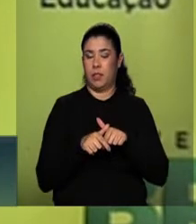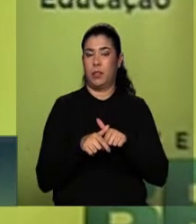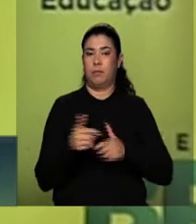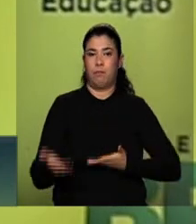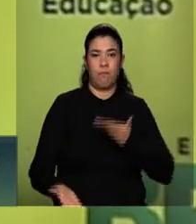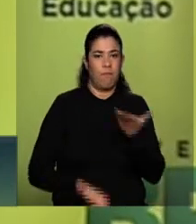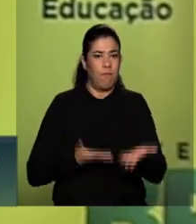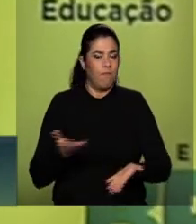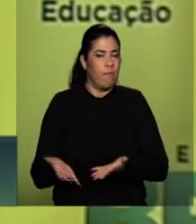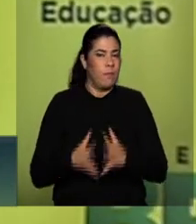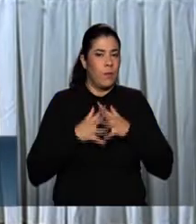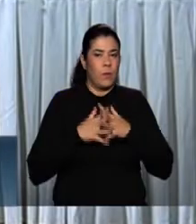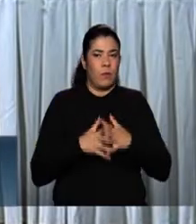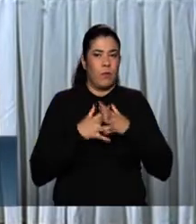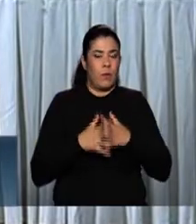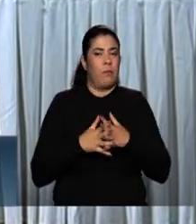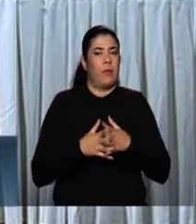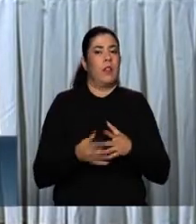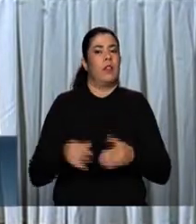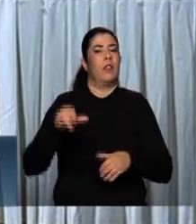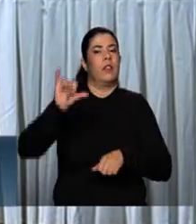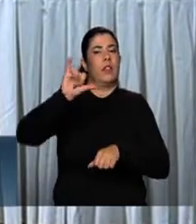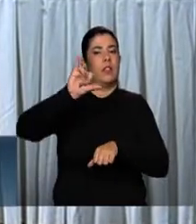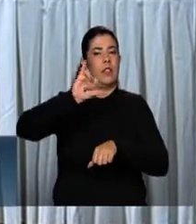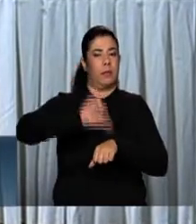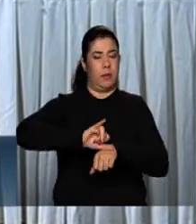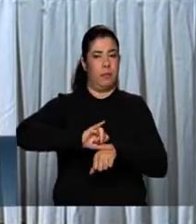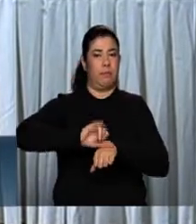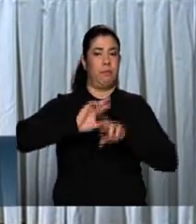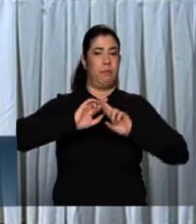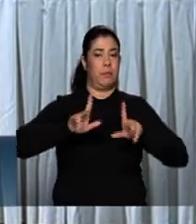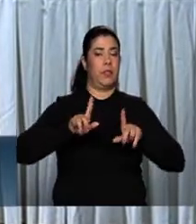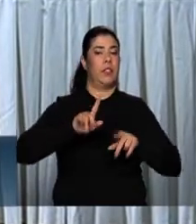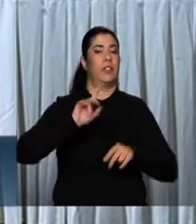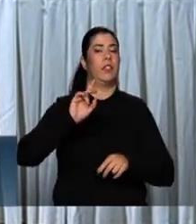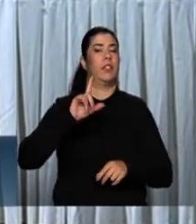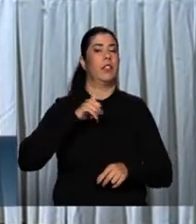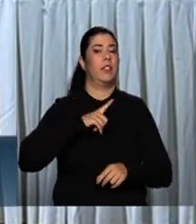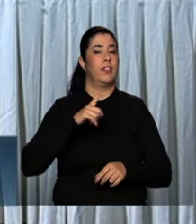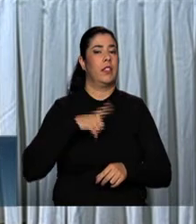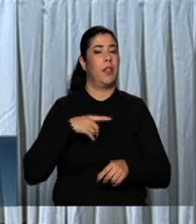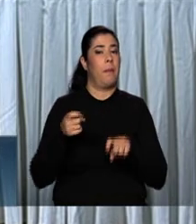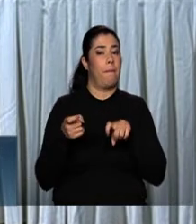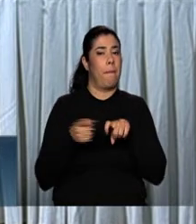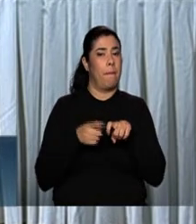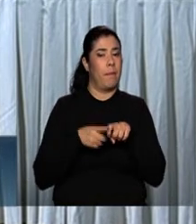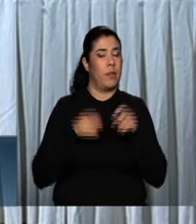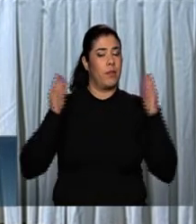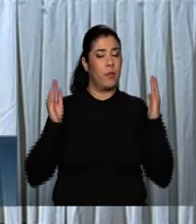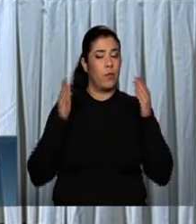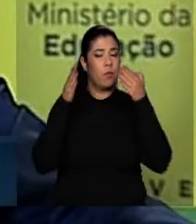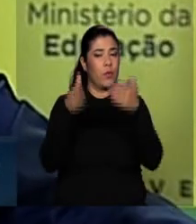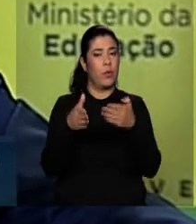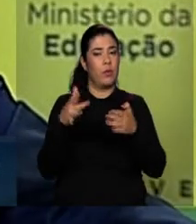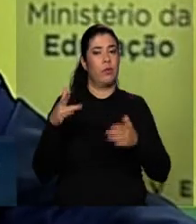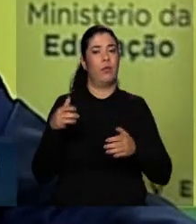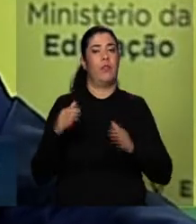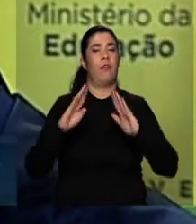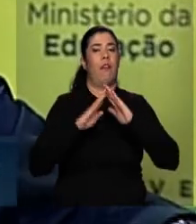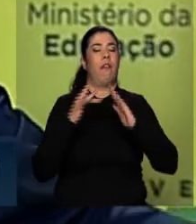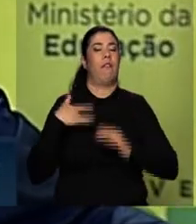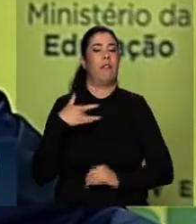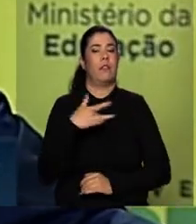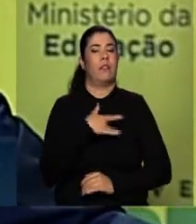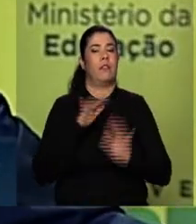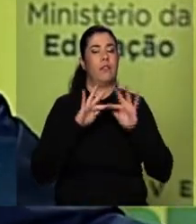altíssima complexidade da capital do estado, mas nós teremos médicos que atuarão em equipe de saúde da família ou em serviços de pronto